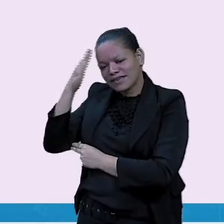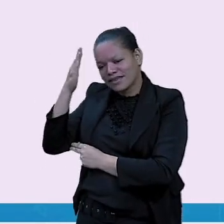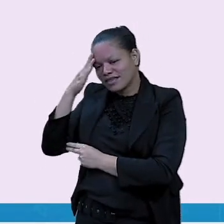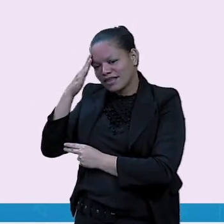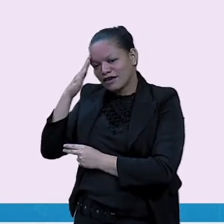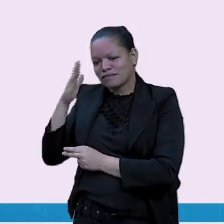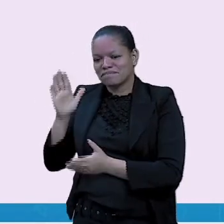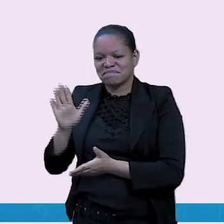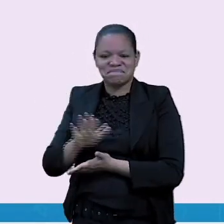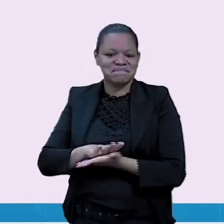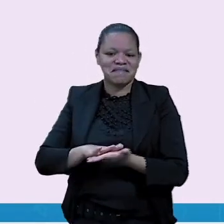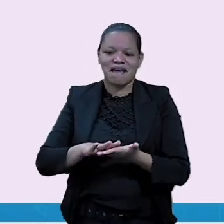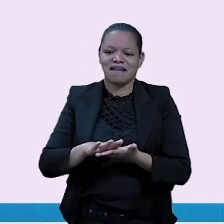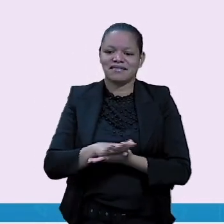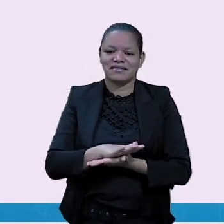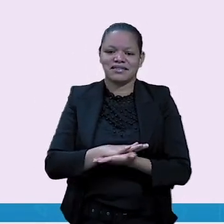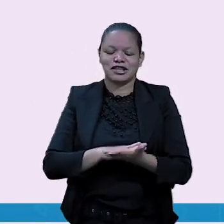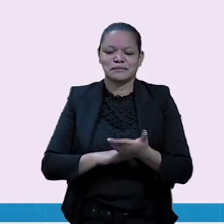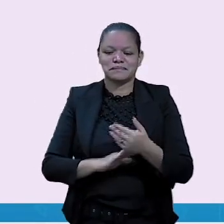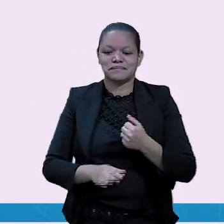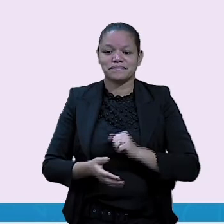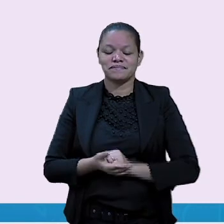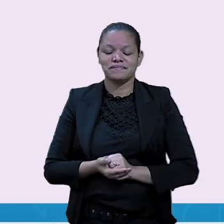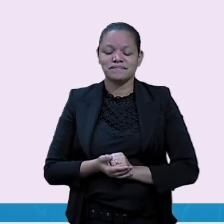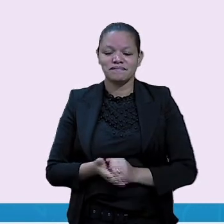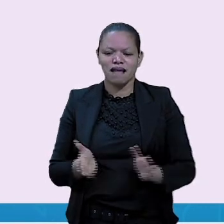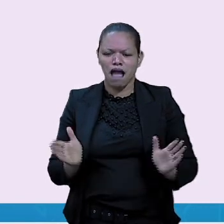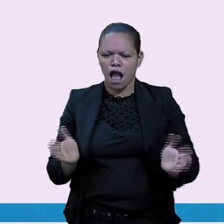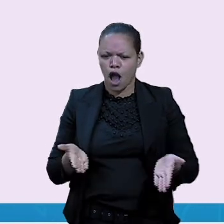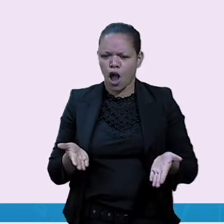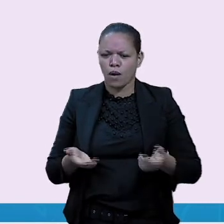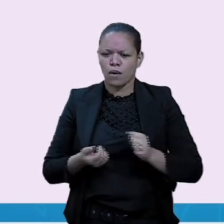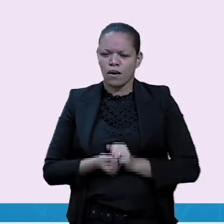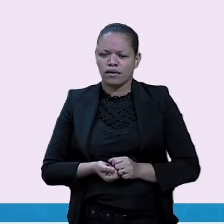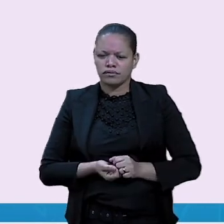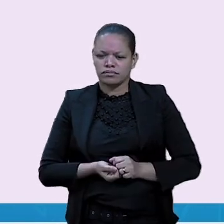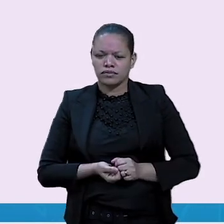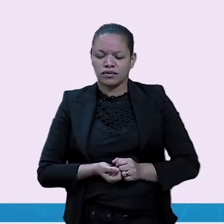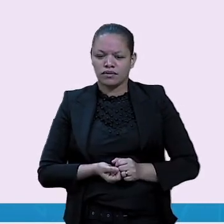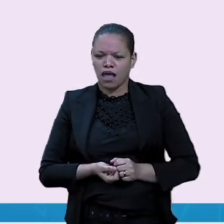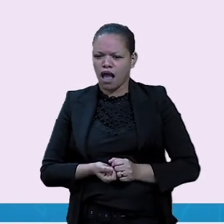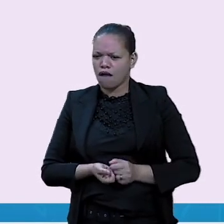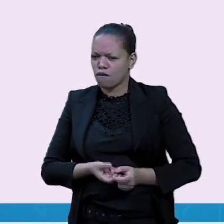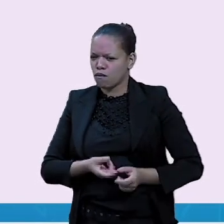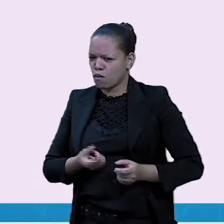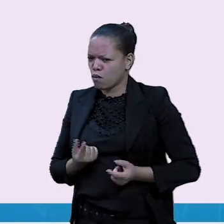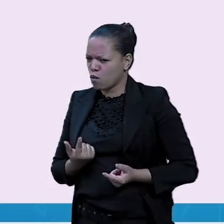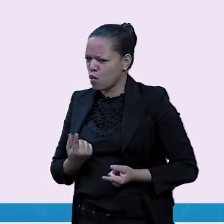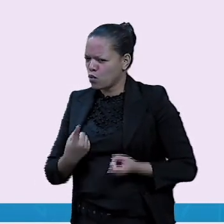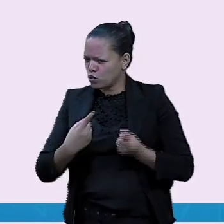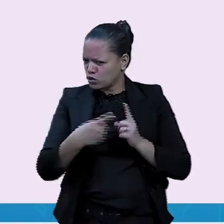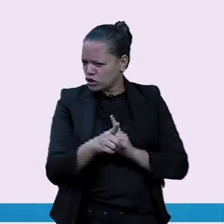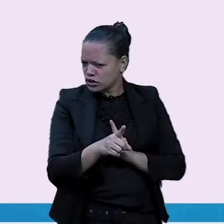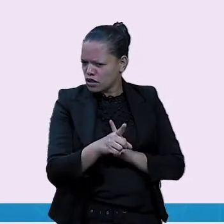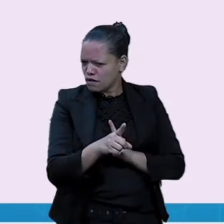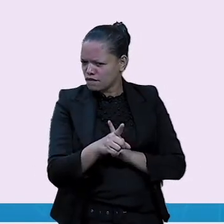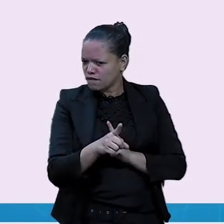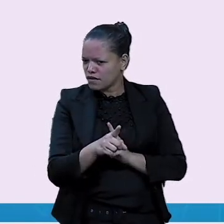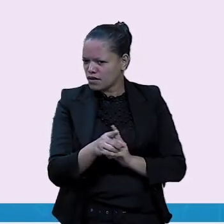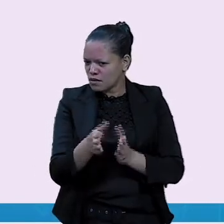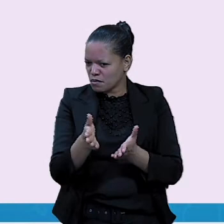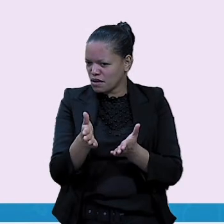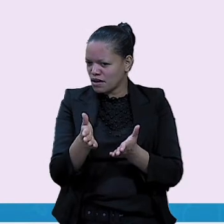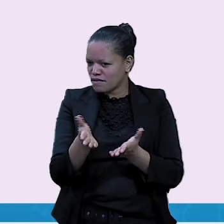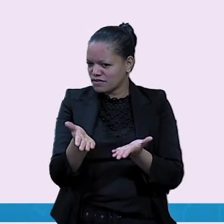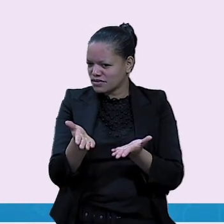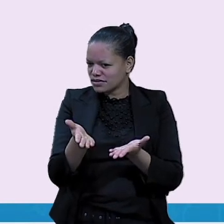nada. Agora eu trago um desafio para vocês aqui, ó. Agora nós vamos fazer você vai fazer a sua história